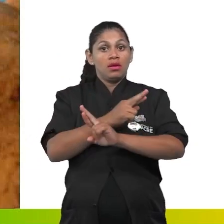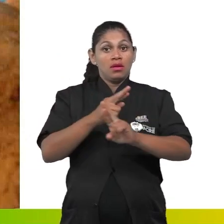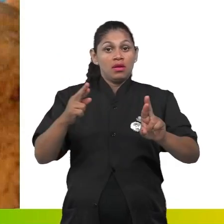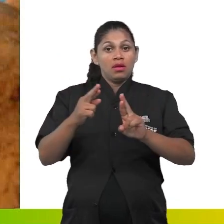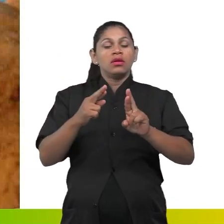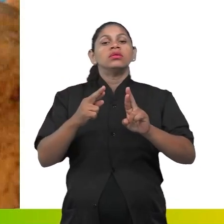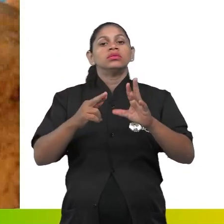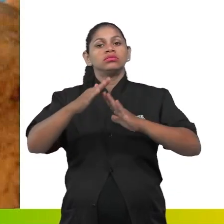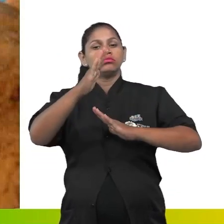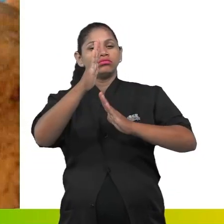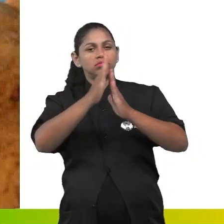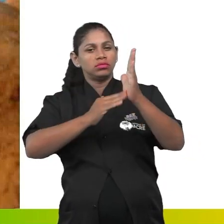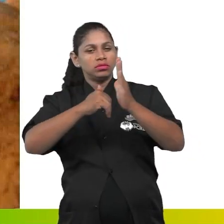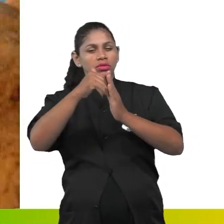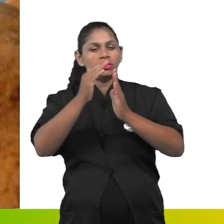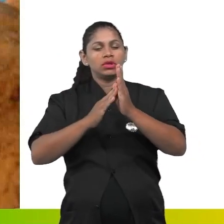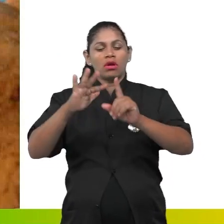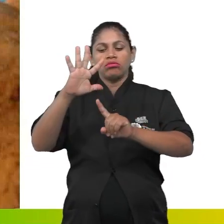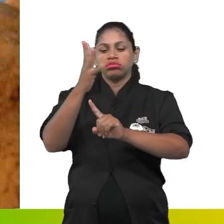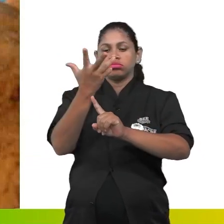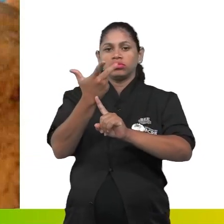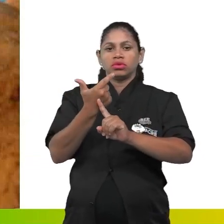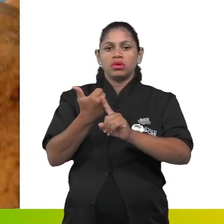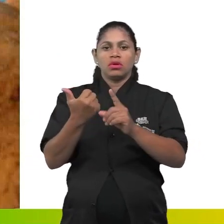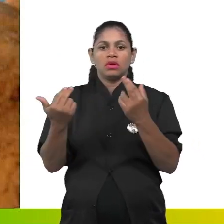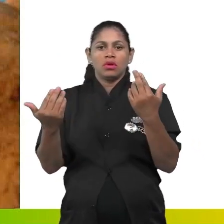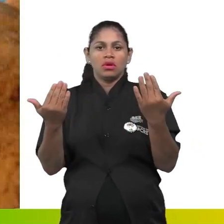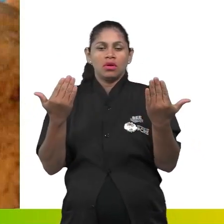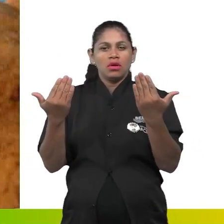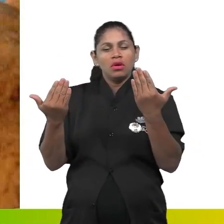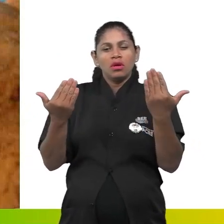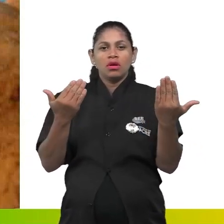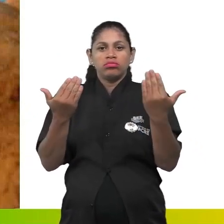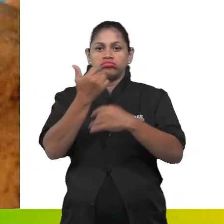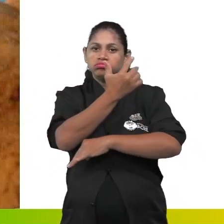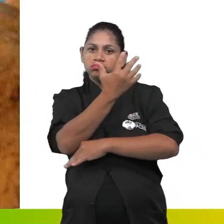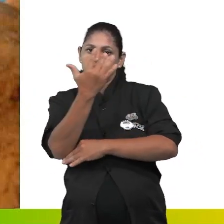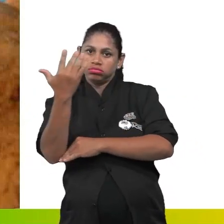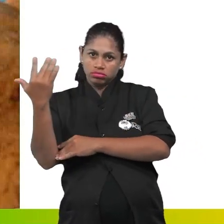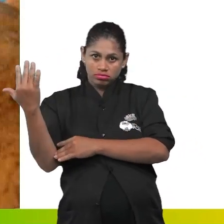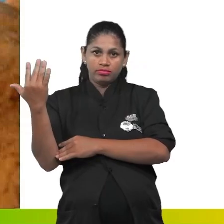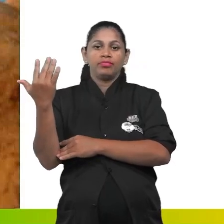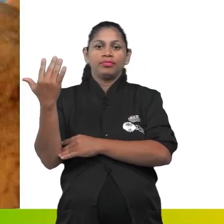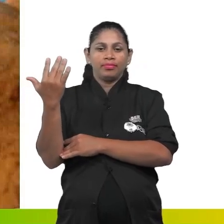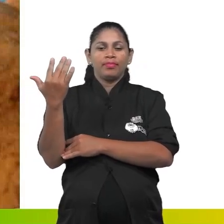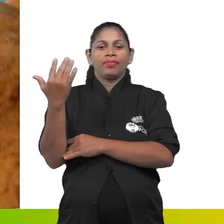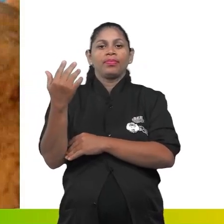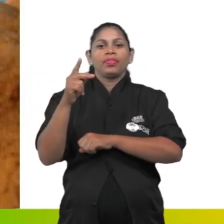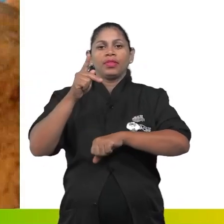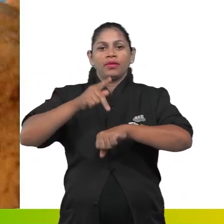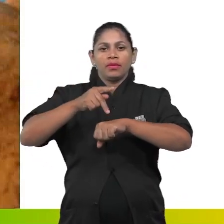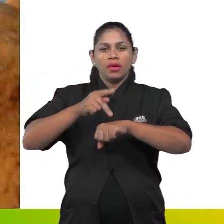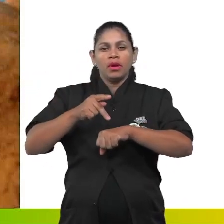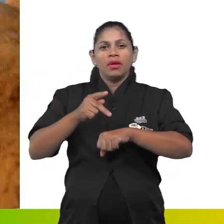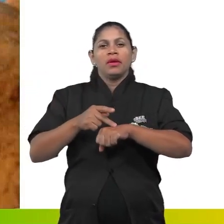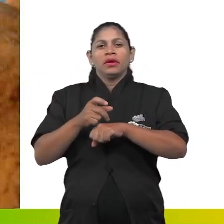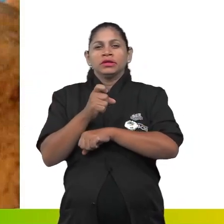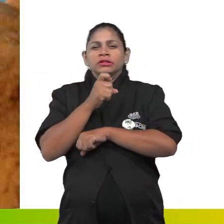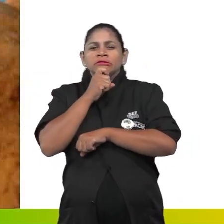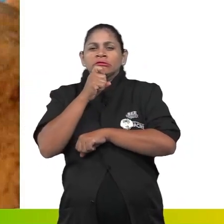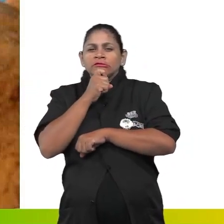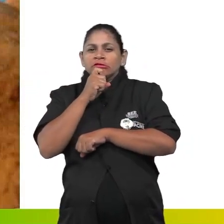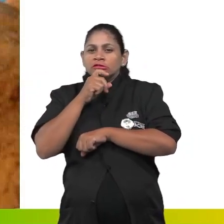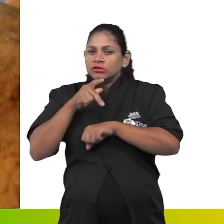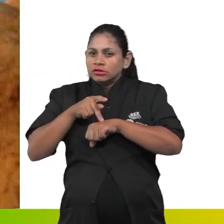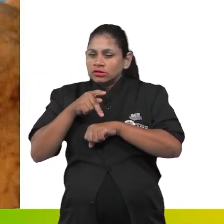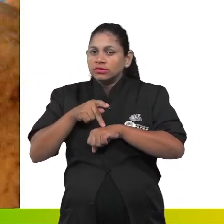obra de arte com a natureza. Ele utiliza diretamente os elementos da natureza, como as pedras, gelo, para criar